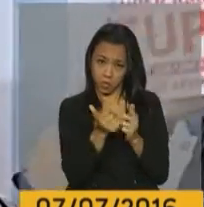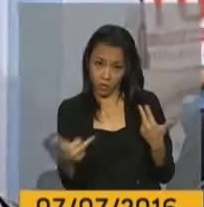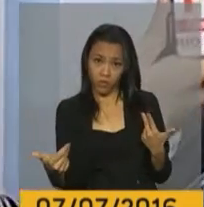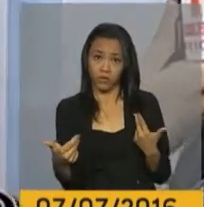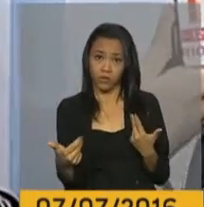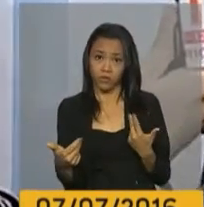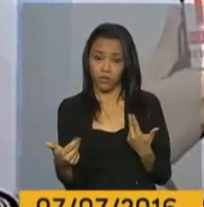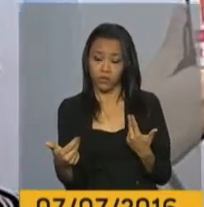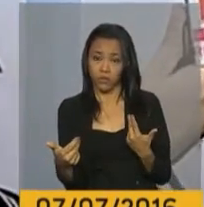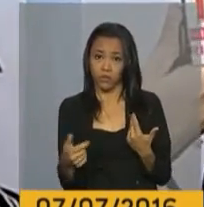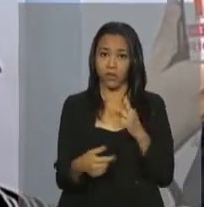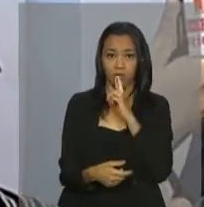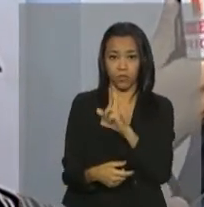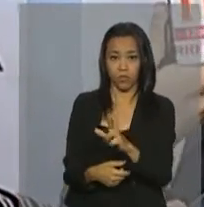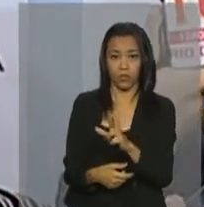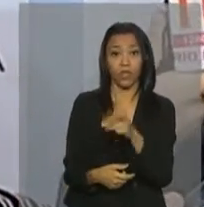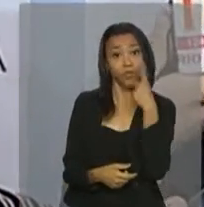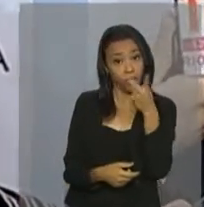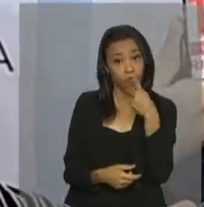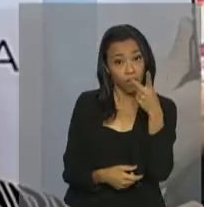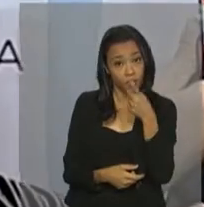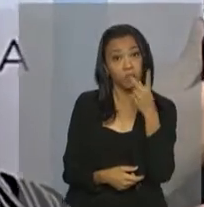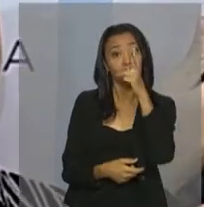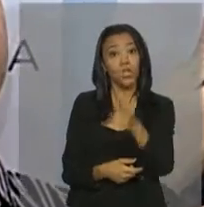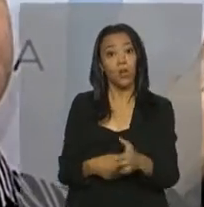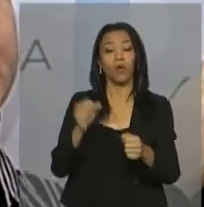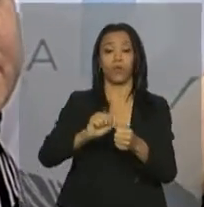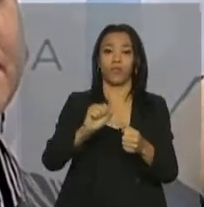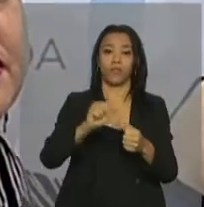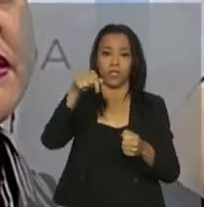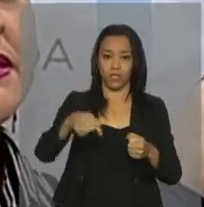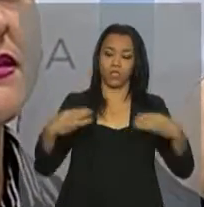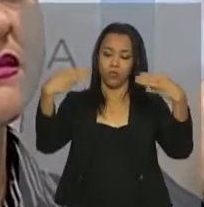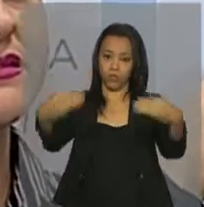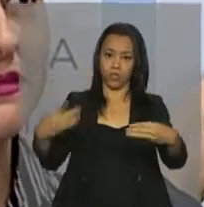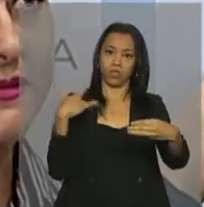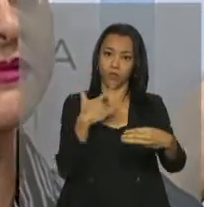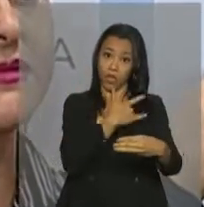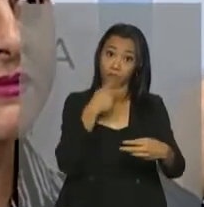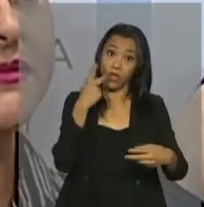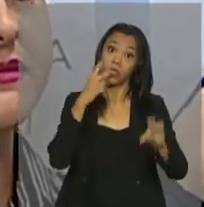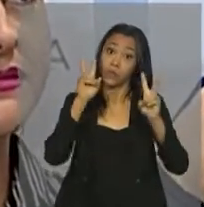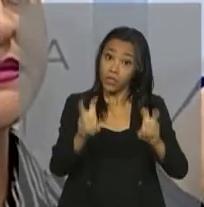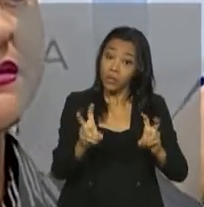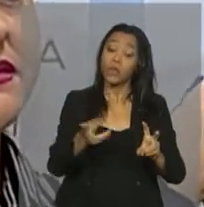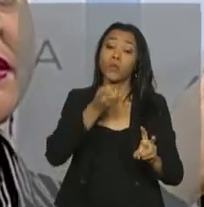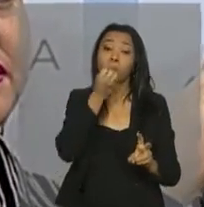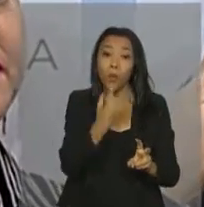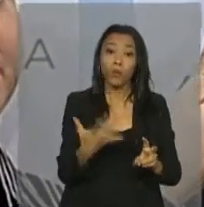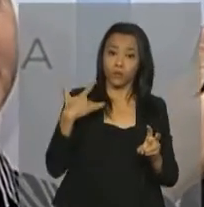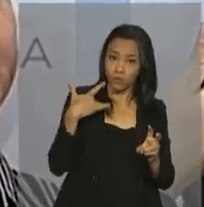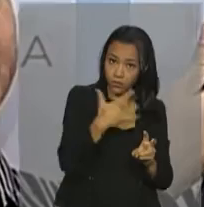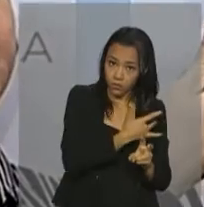estou falando do lado positivo como fiz aqui no ministério nós aqui estamos falando de alimentação saudável do que é bom nós estamos